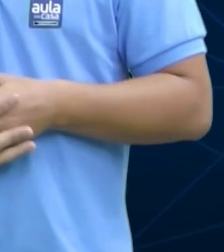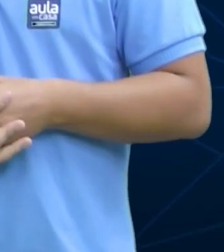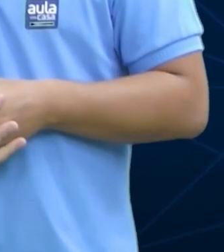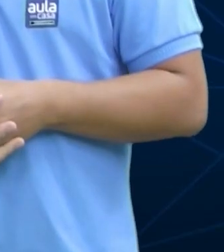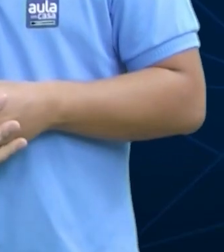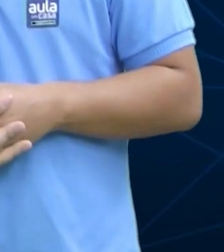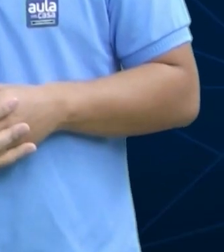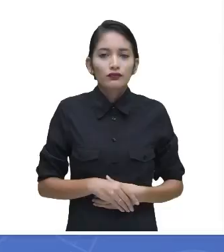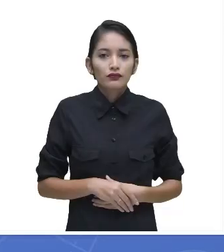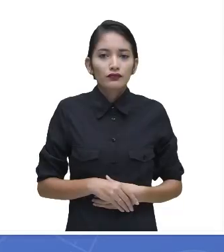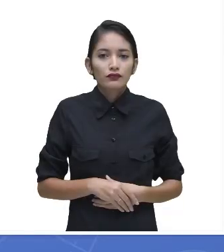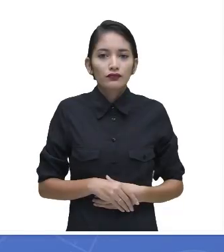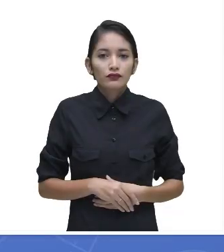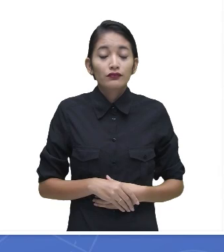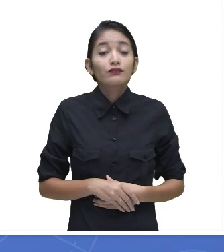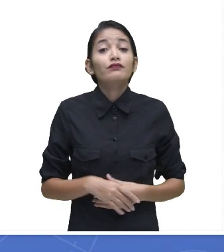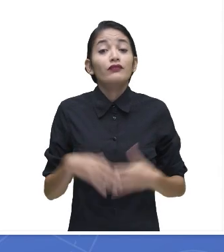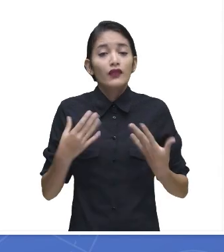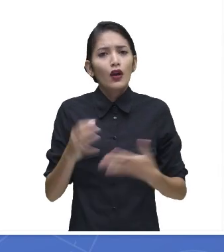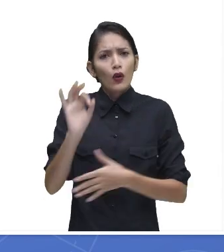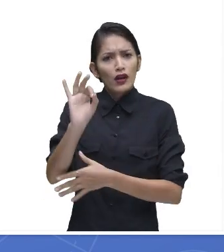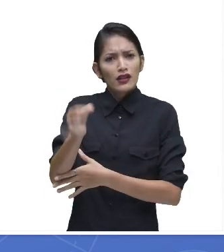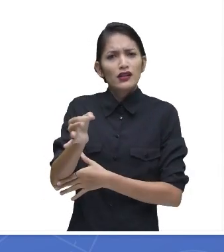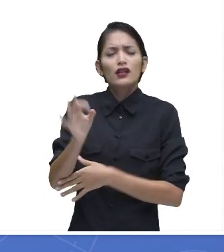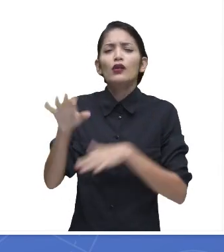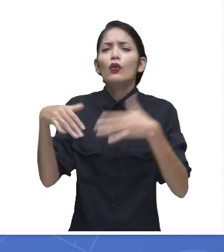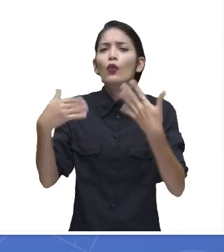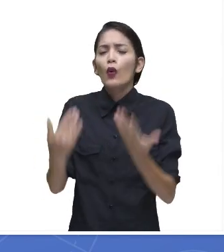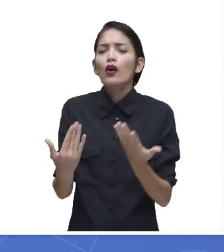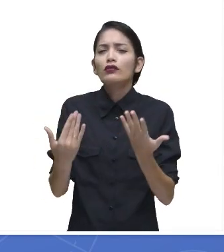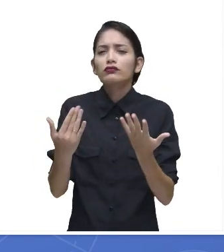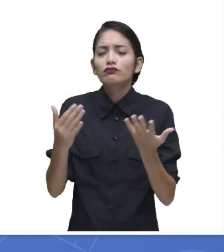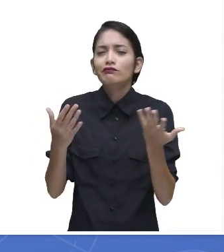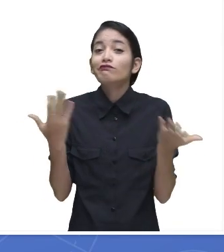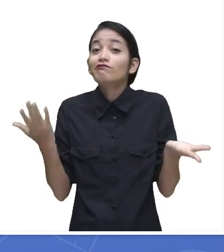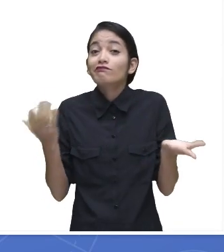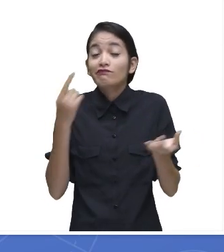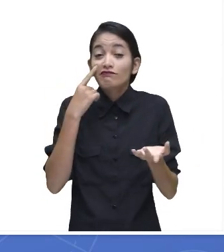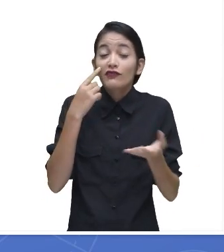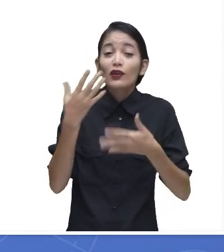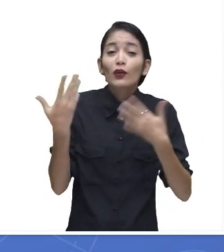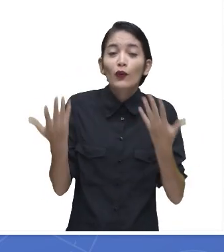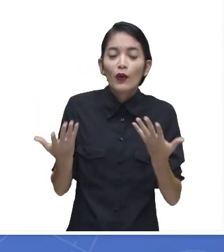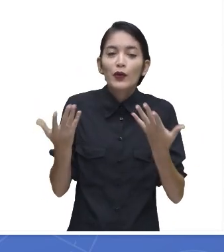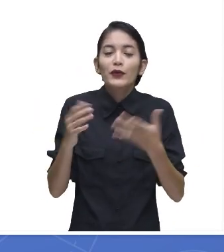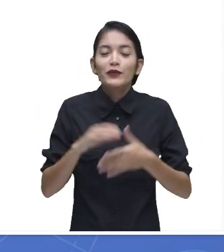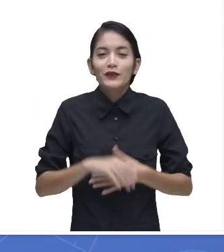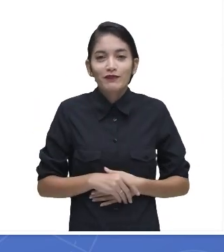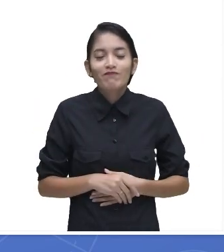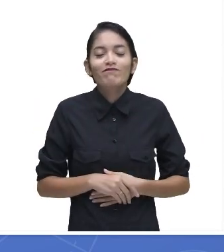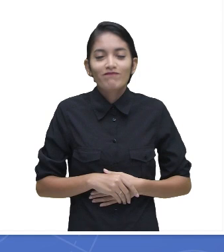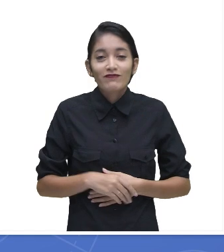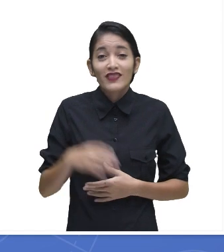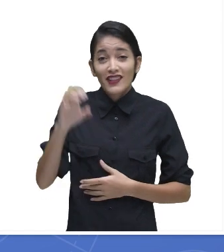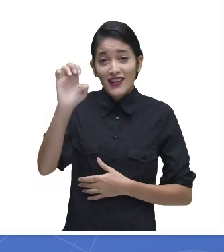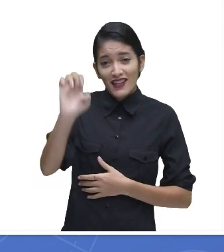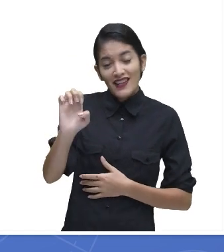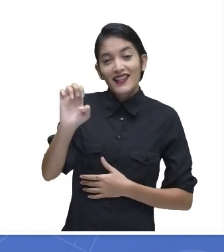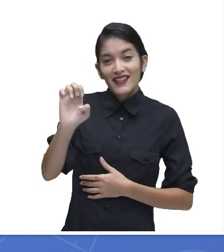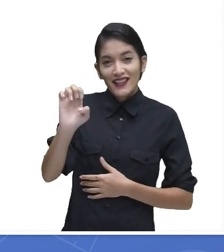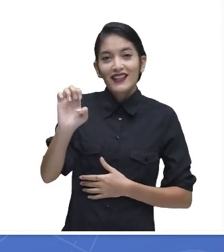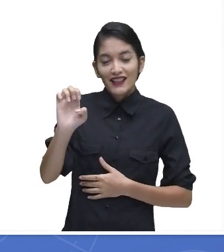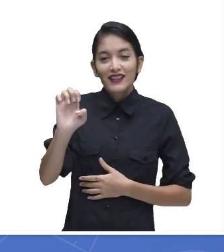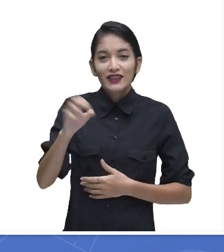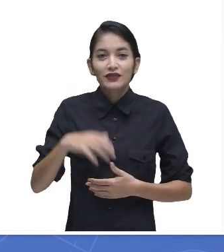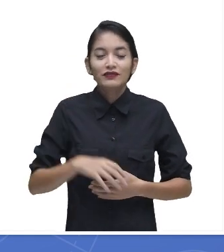A alternativa correta aí, gente, é a letra, vamos ver, vamos dar uma olhadinha nessas alternativas aí, é a letra E,